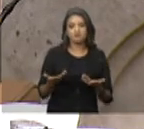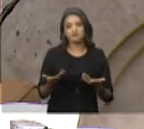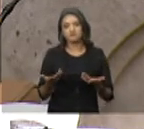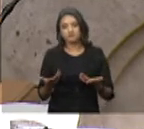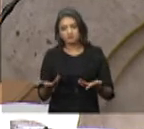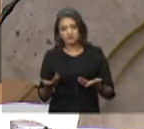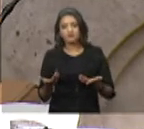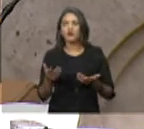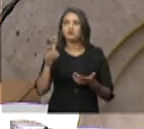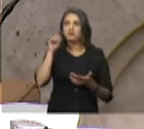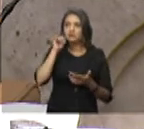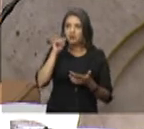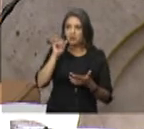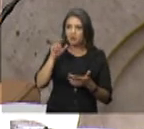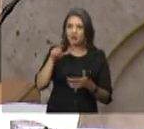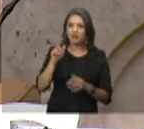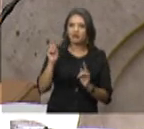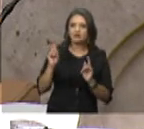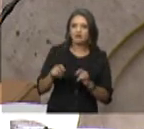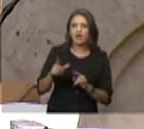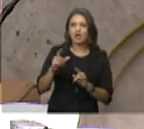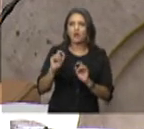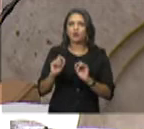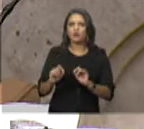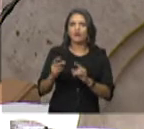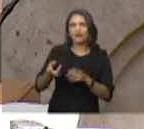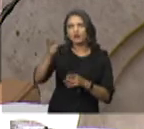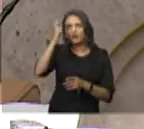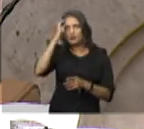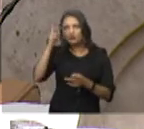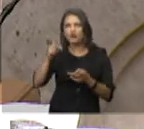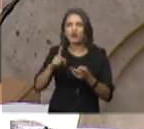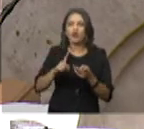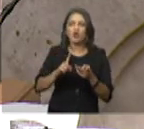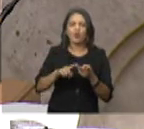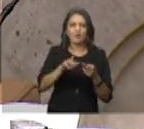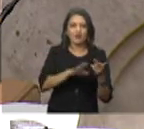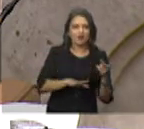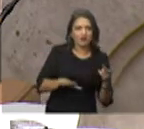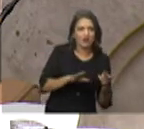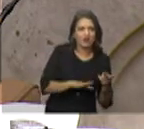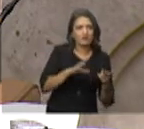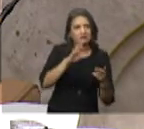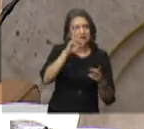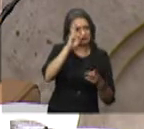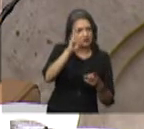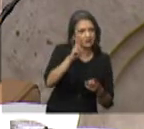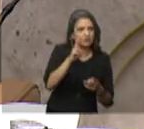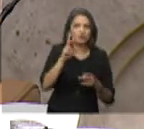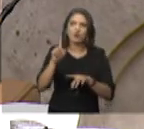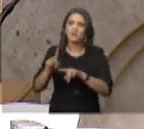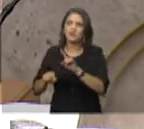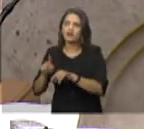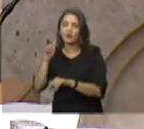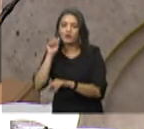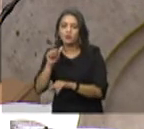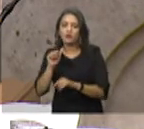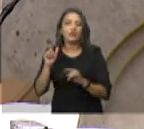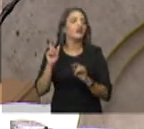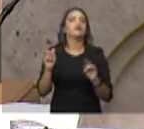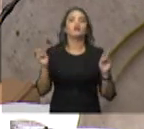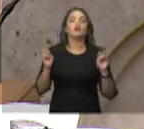a mulher seja intelectual cultural a criança como parcela componente do mínimo